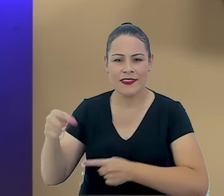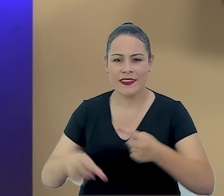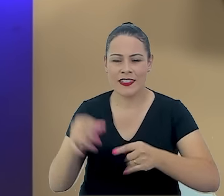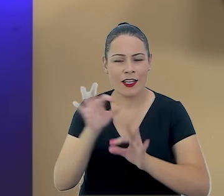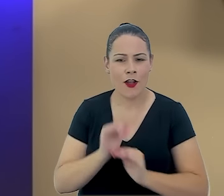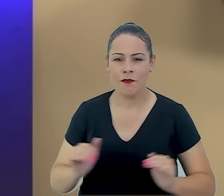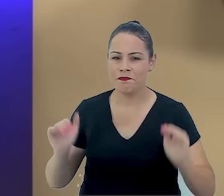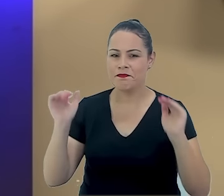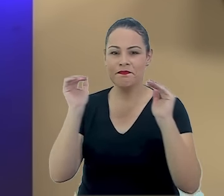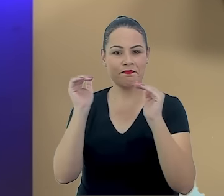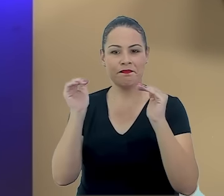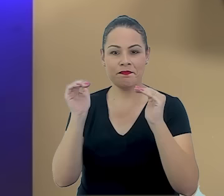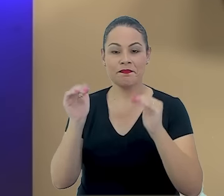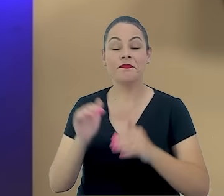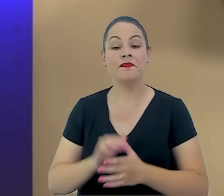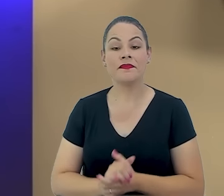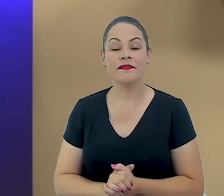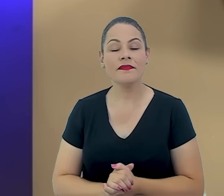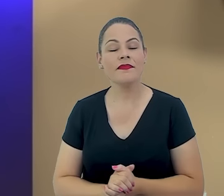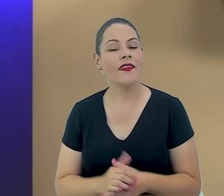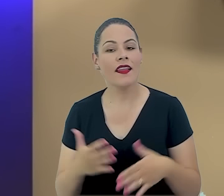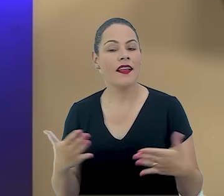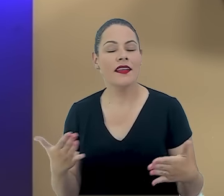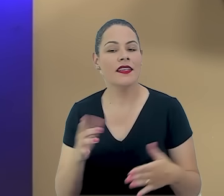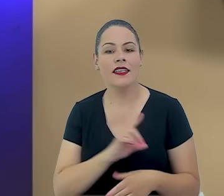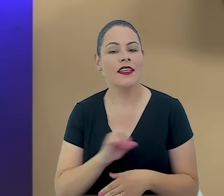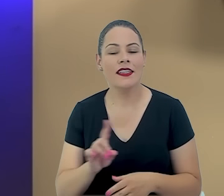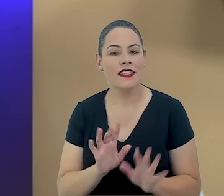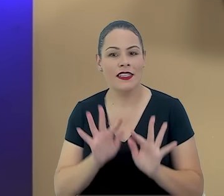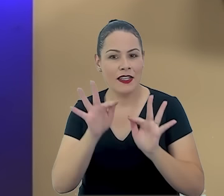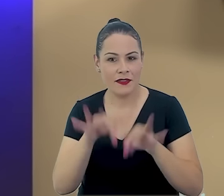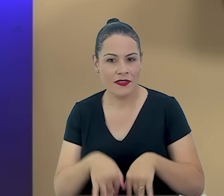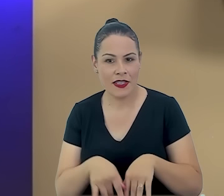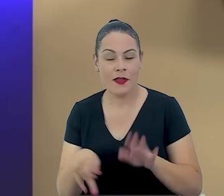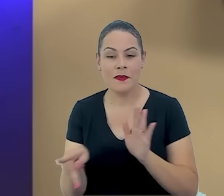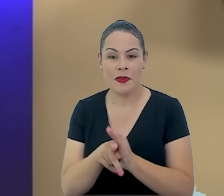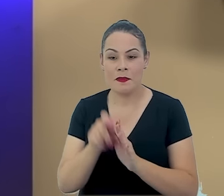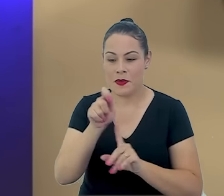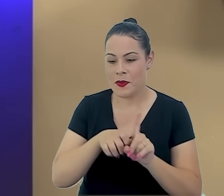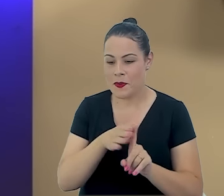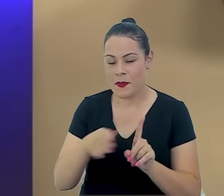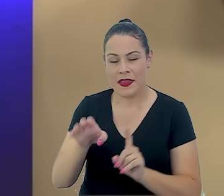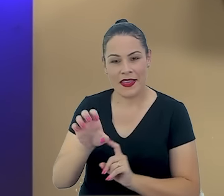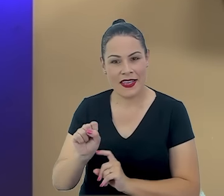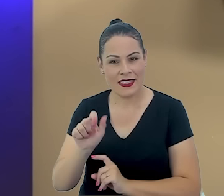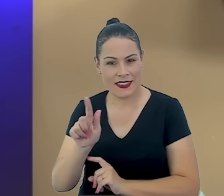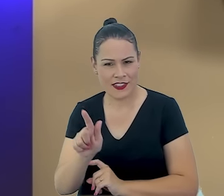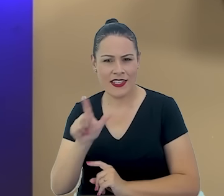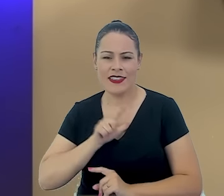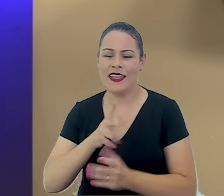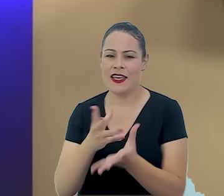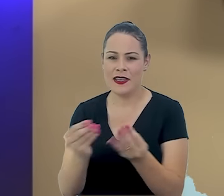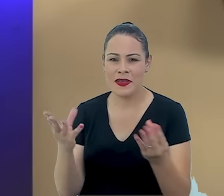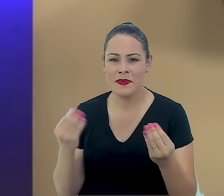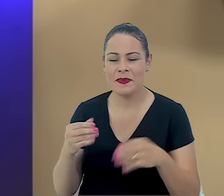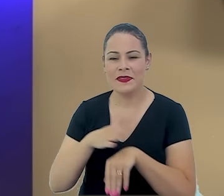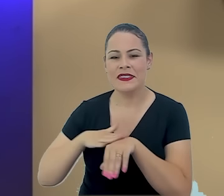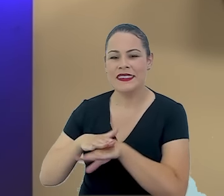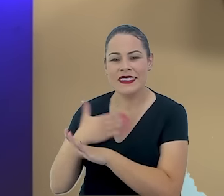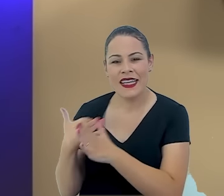altíssimo nível, mas não chegamos ao fim do mês do SG aqui. Temos ainda